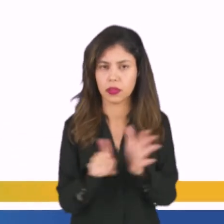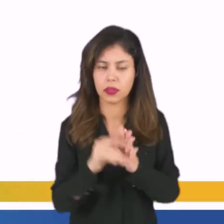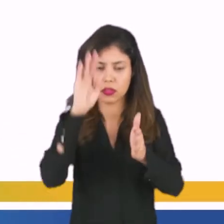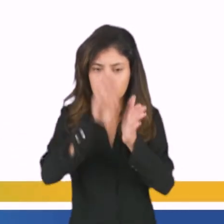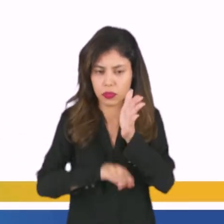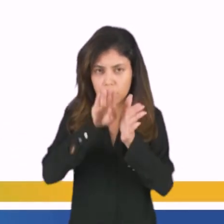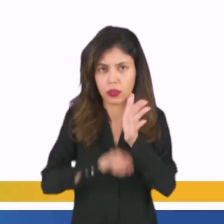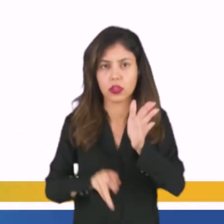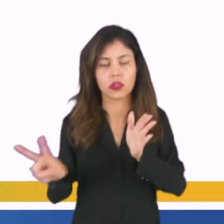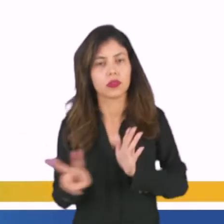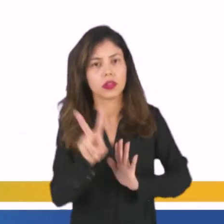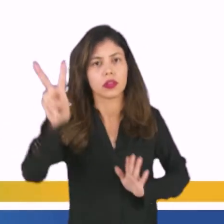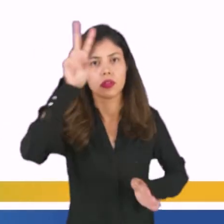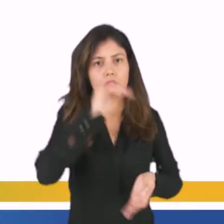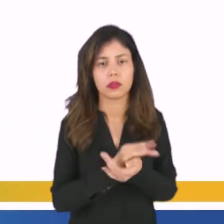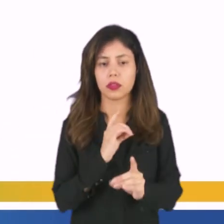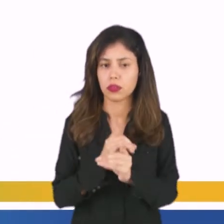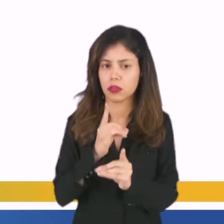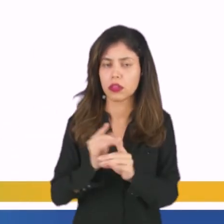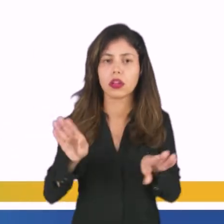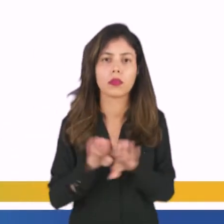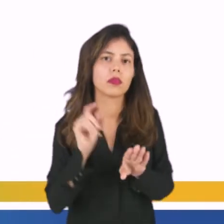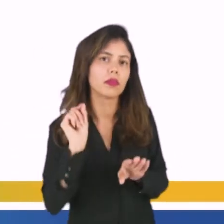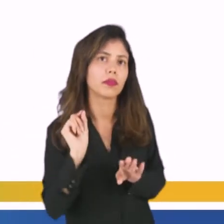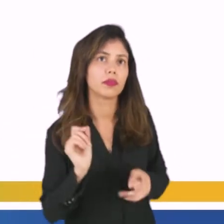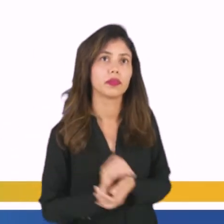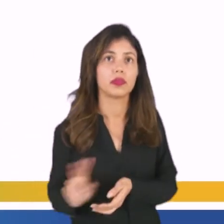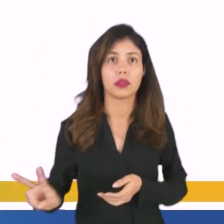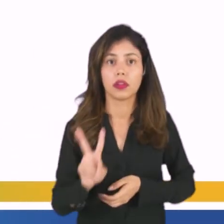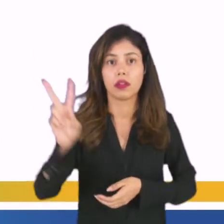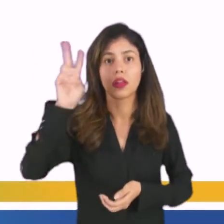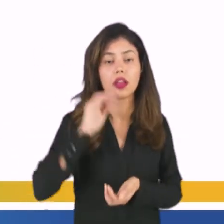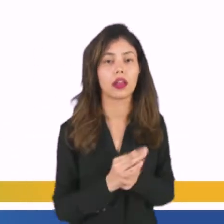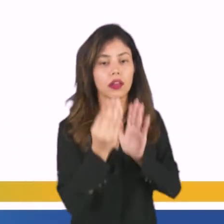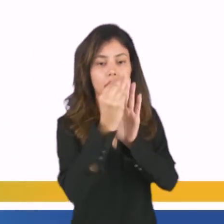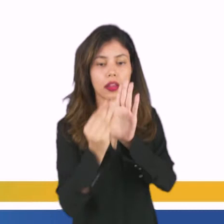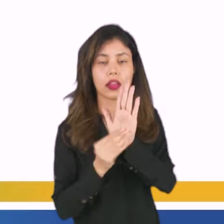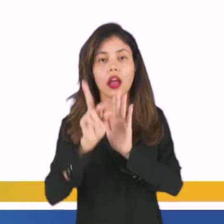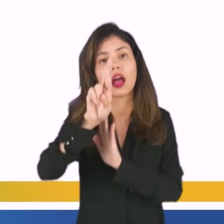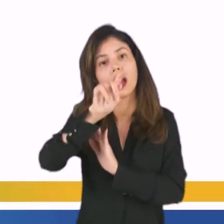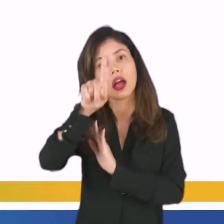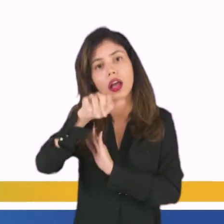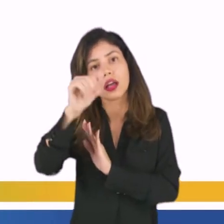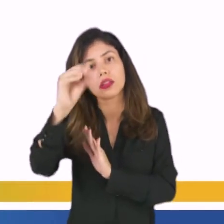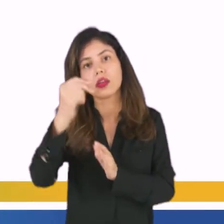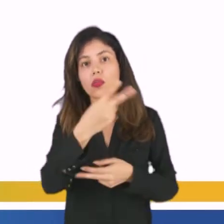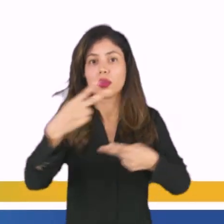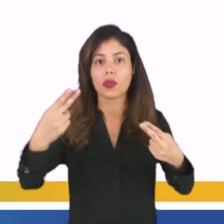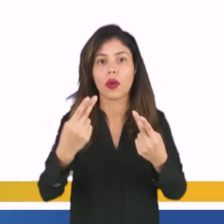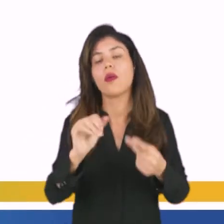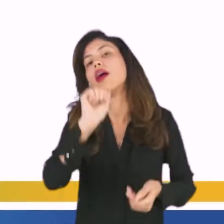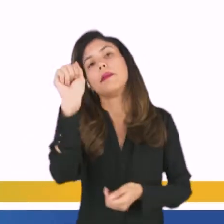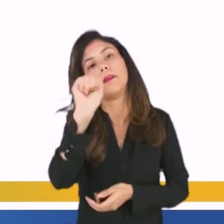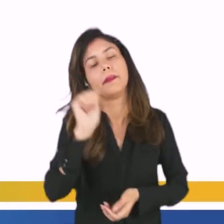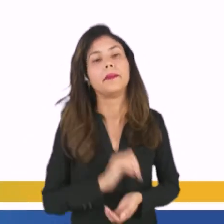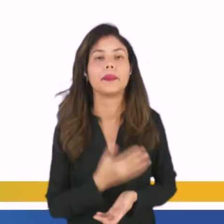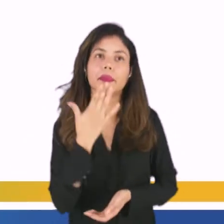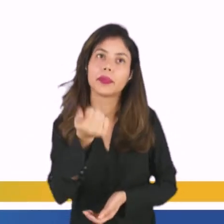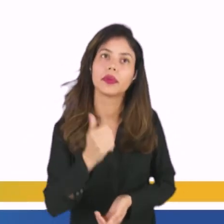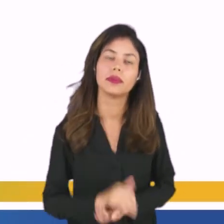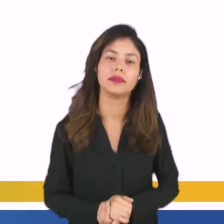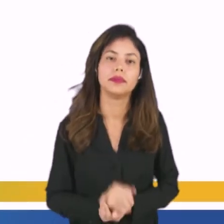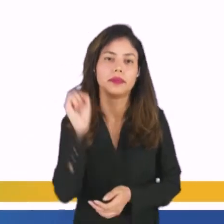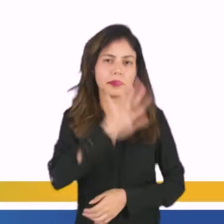vamos substituir os valores para encontrarmos o valor da razão, que é igual a A. Tudo bem?